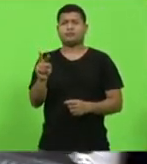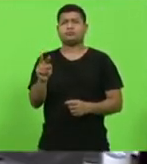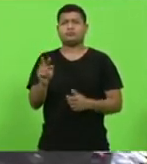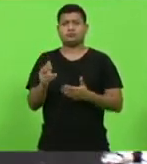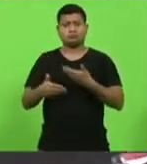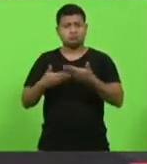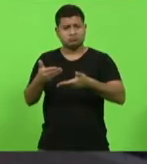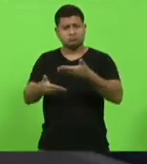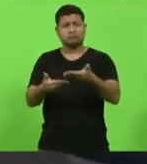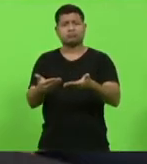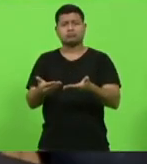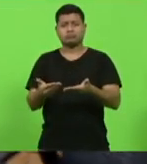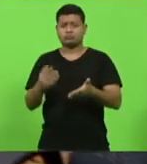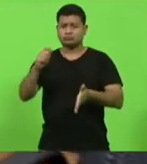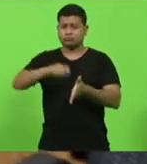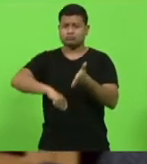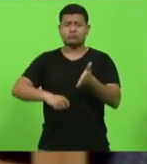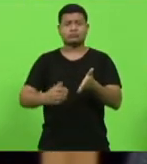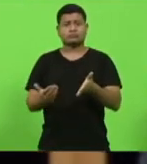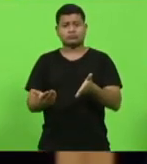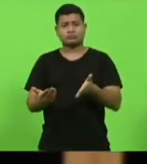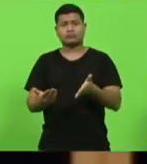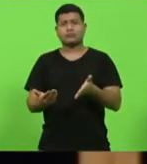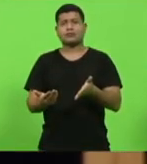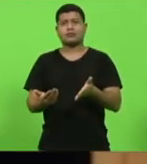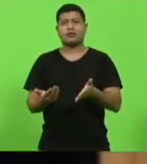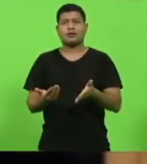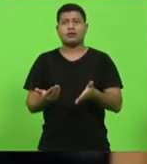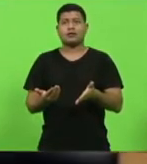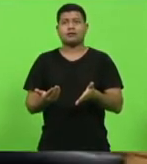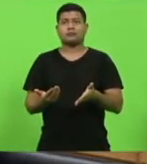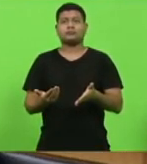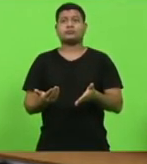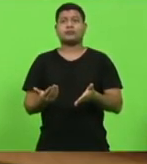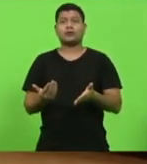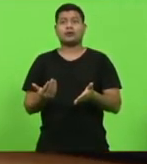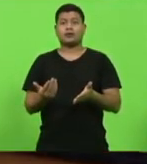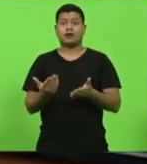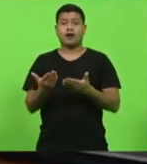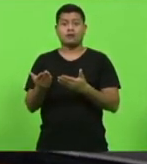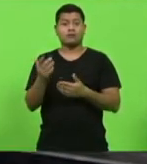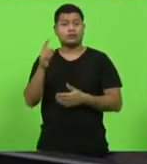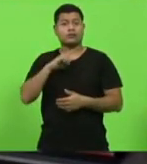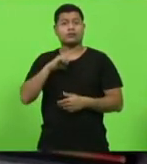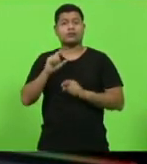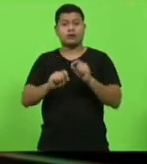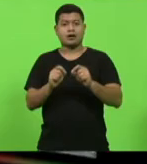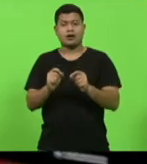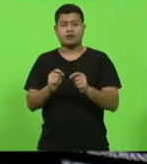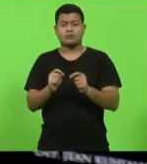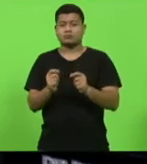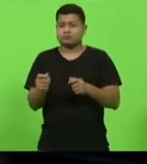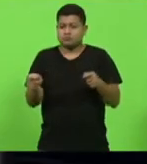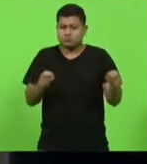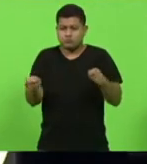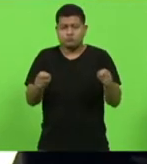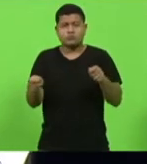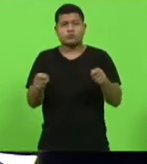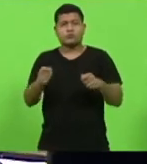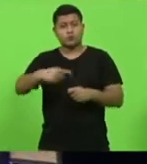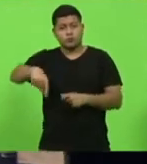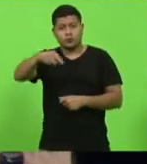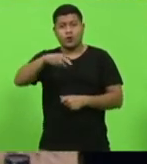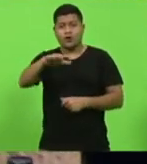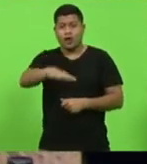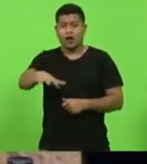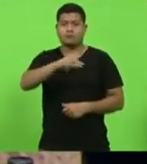processo é que além da economicidade nós do setor público